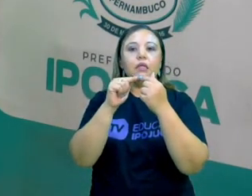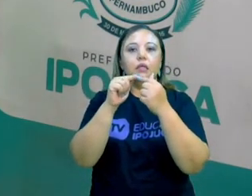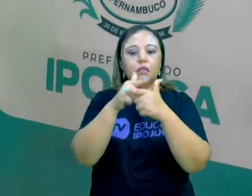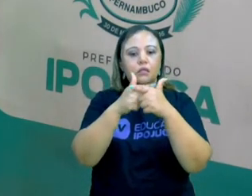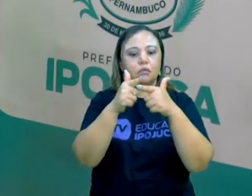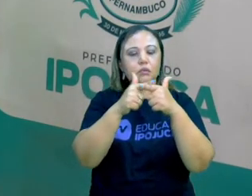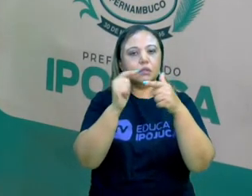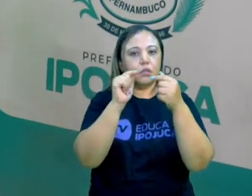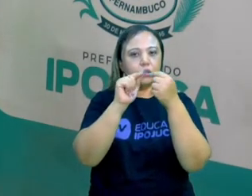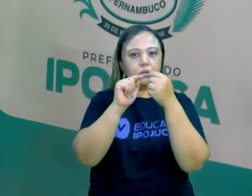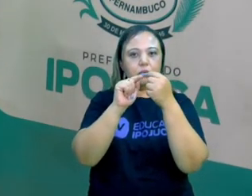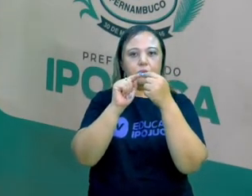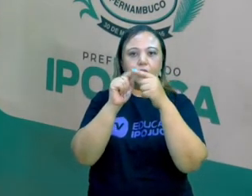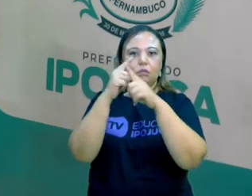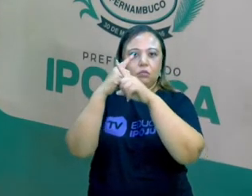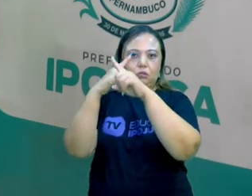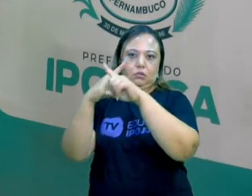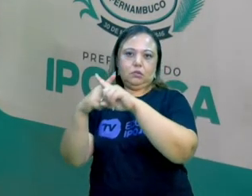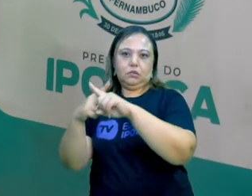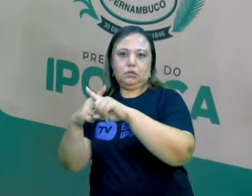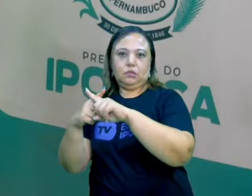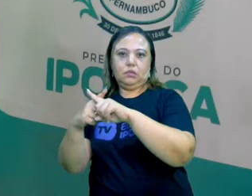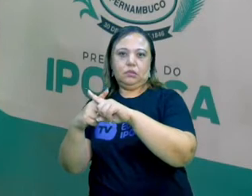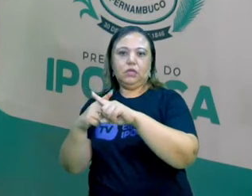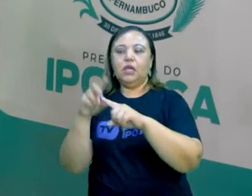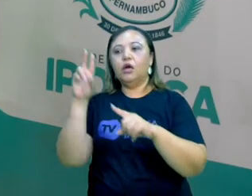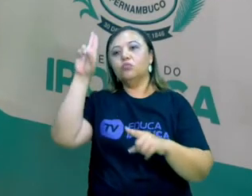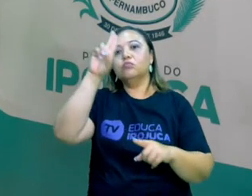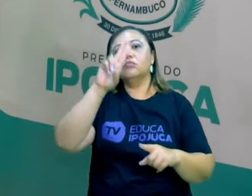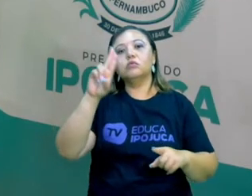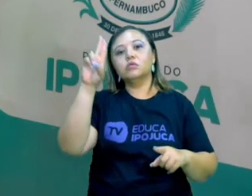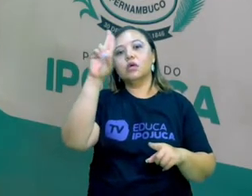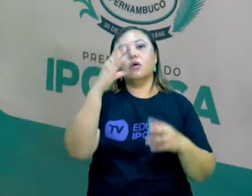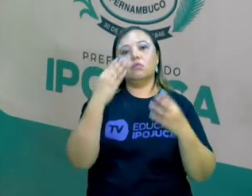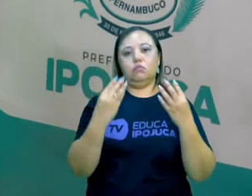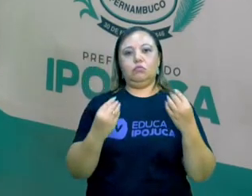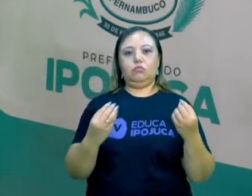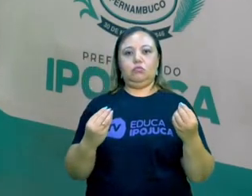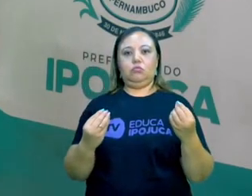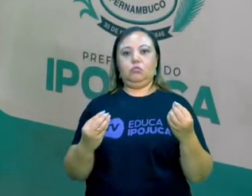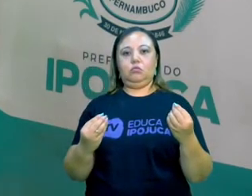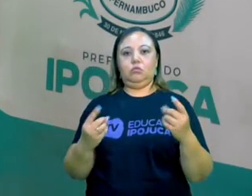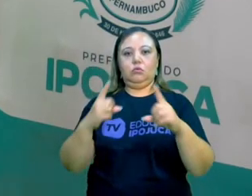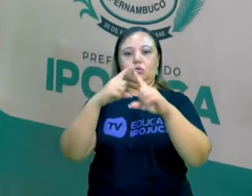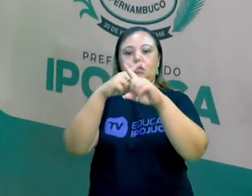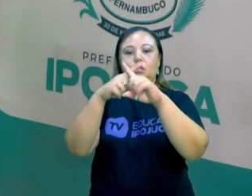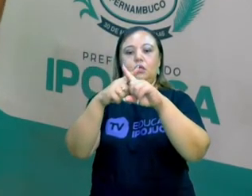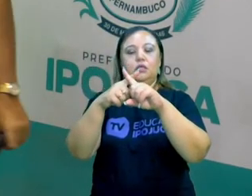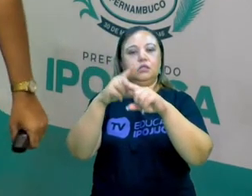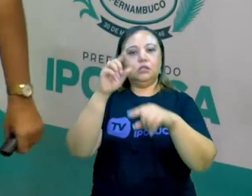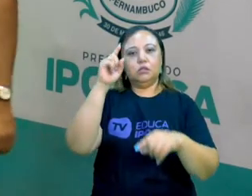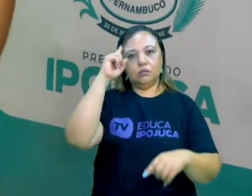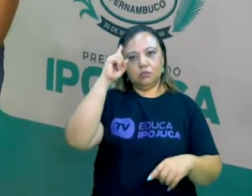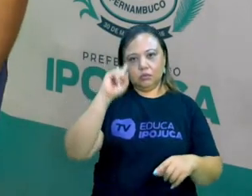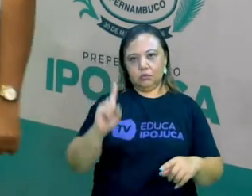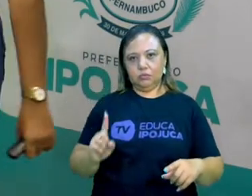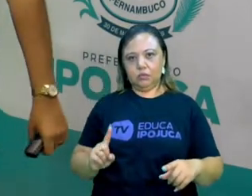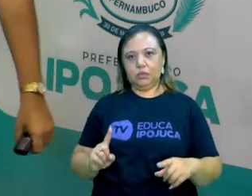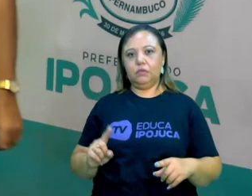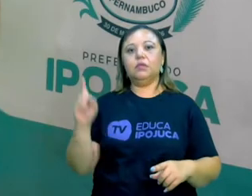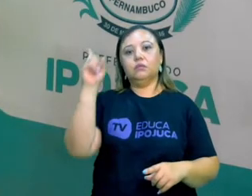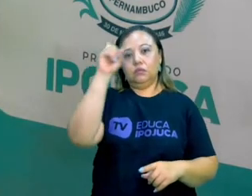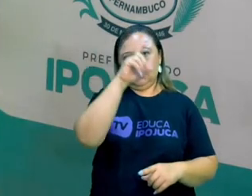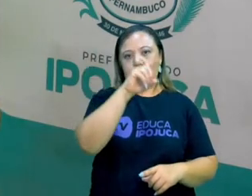entender a divisão, porque utiliza muito, a não ser que a gente vá usar os palitinhos, como foi mostrado naquele vídeo.